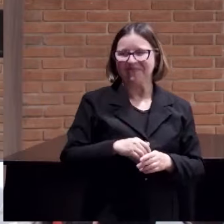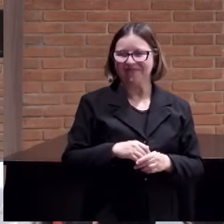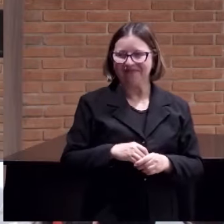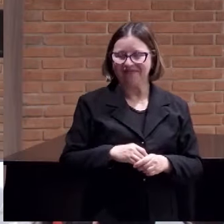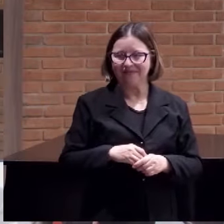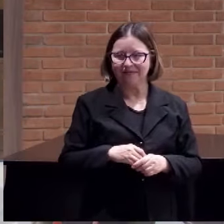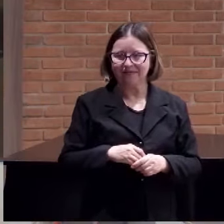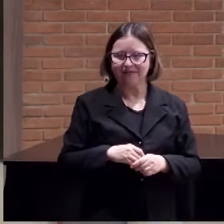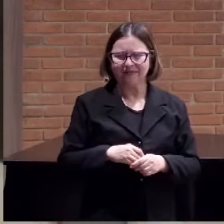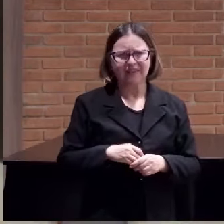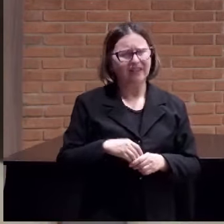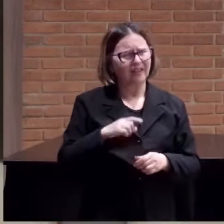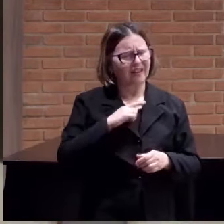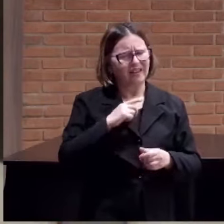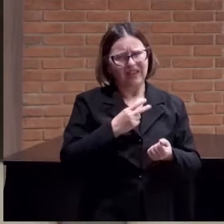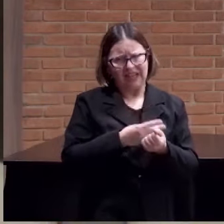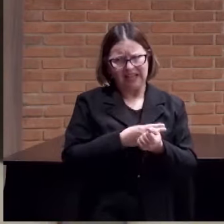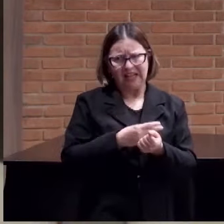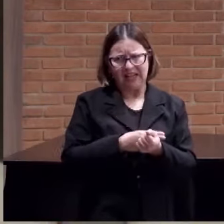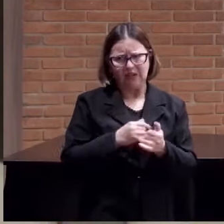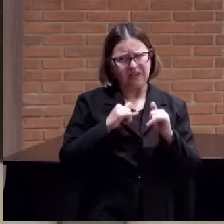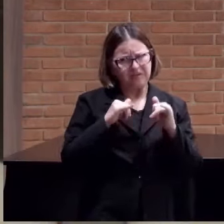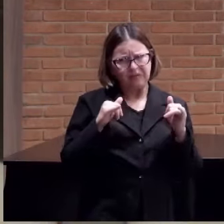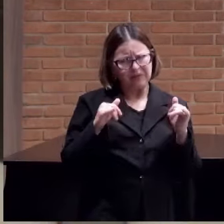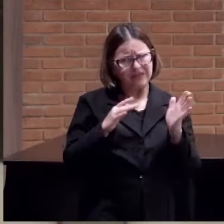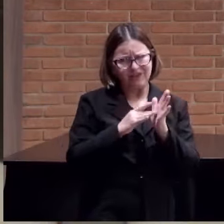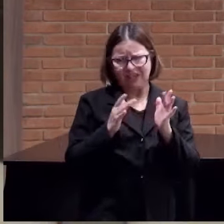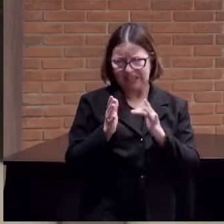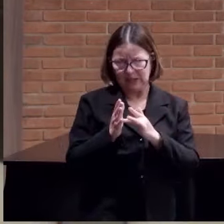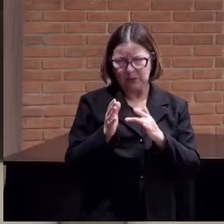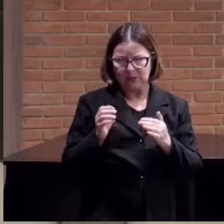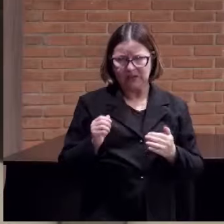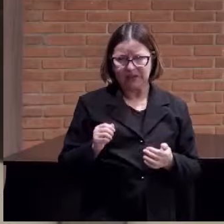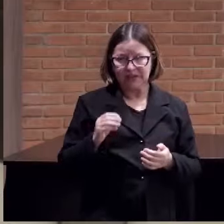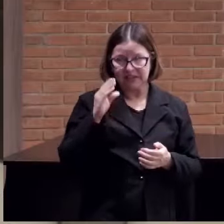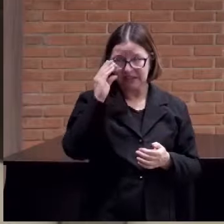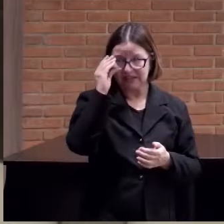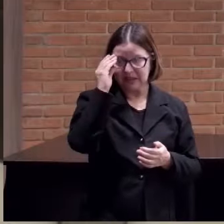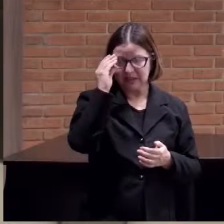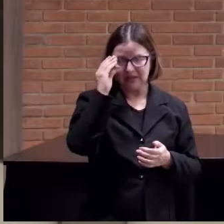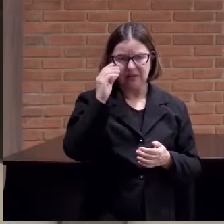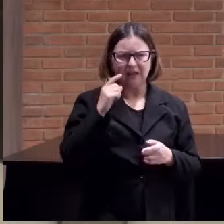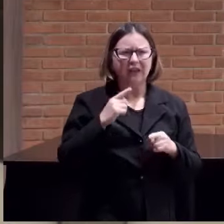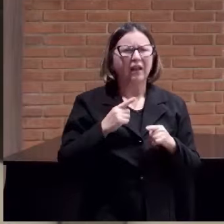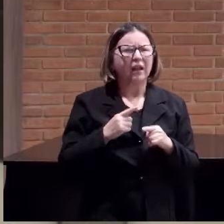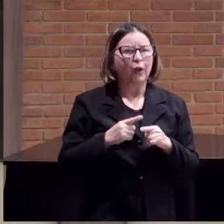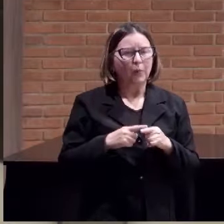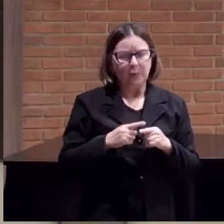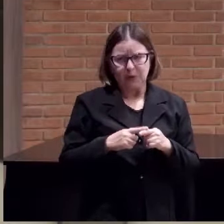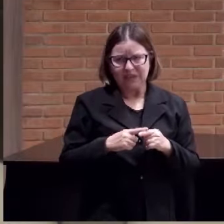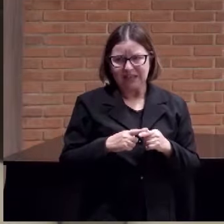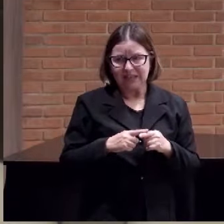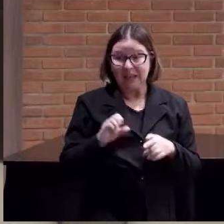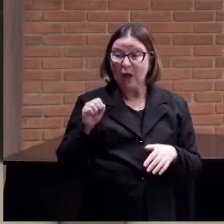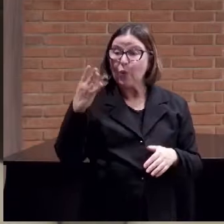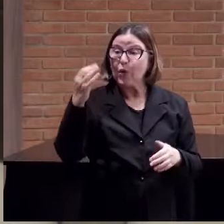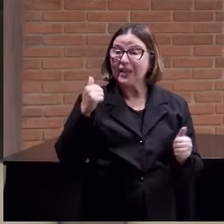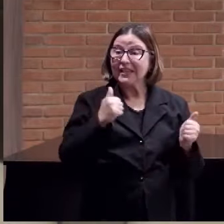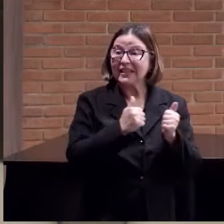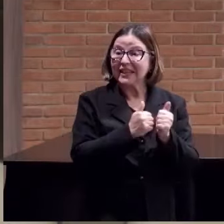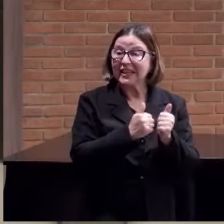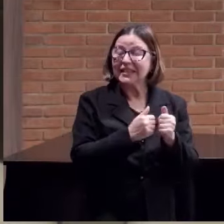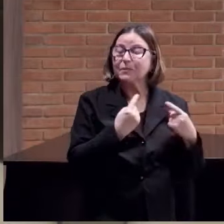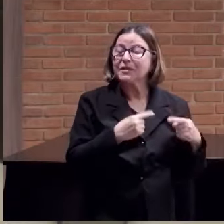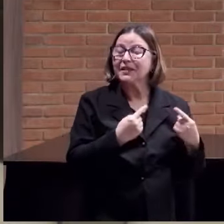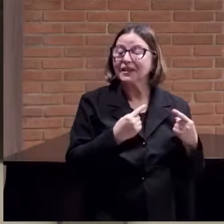Tem algum erro aqui na informação de Jesus? Por que vem essa perseguição?